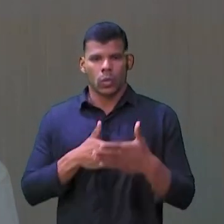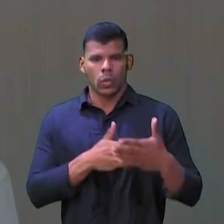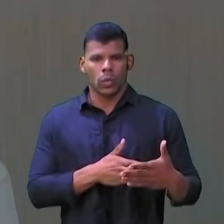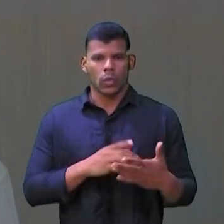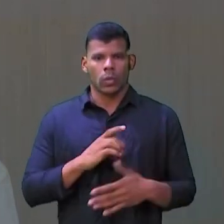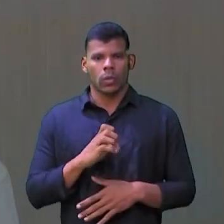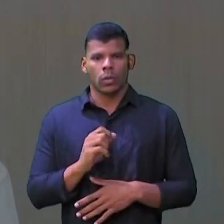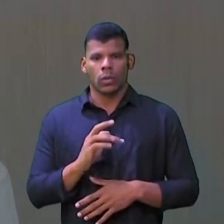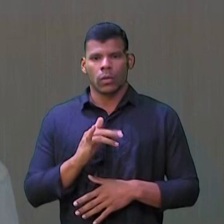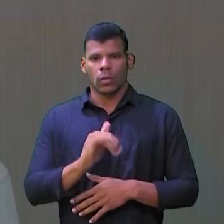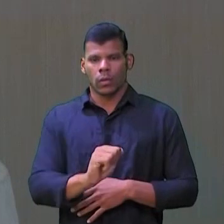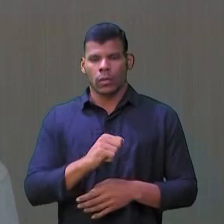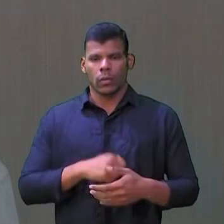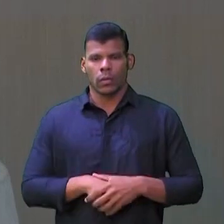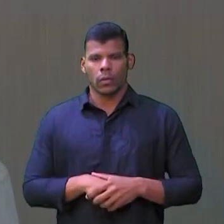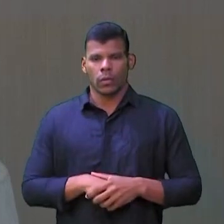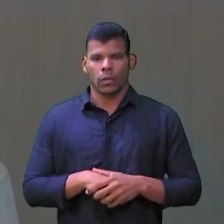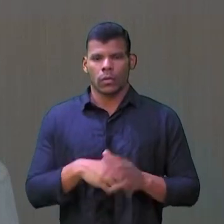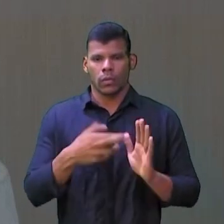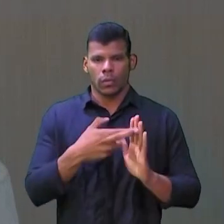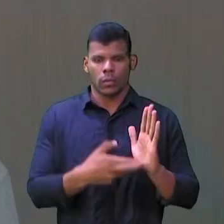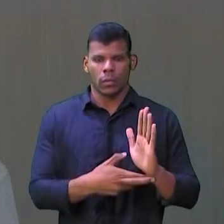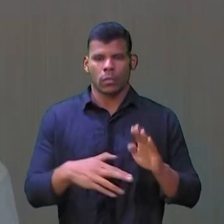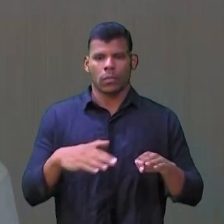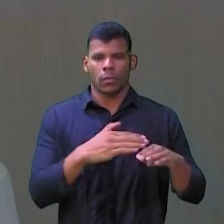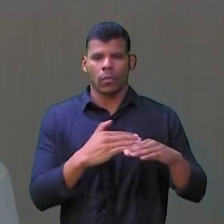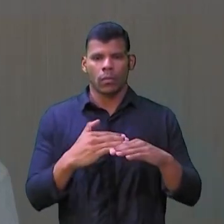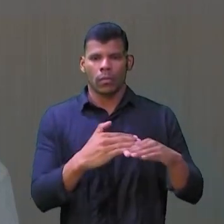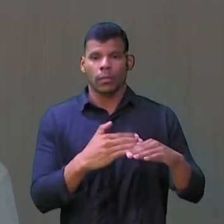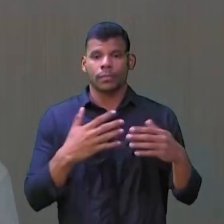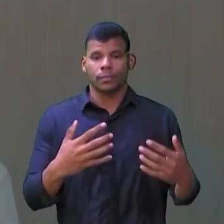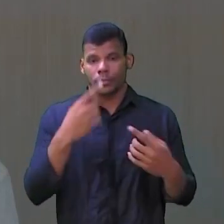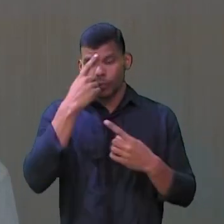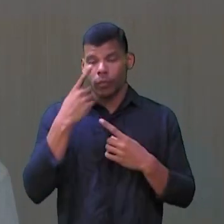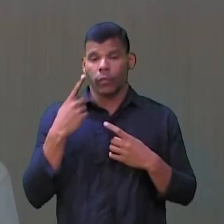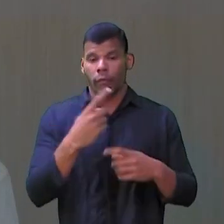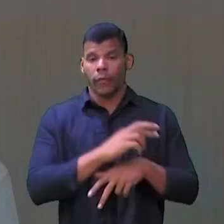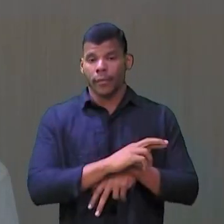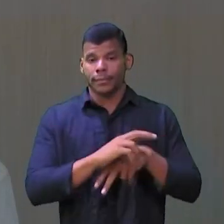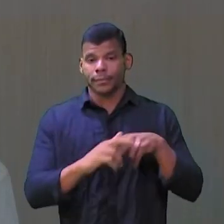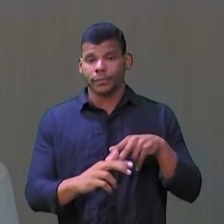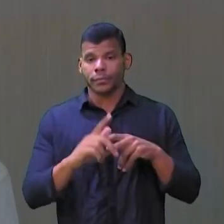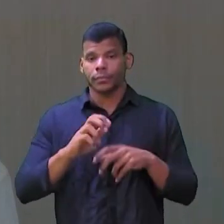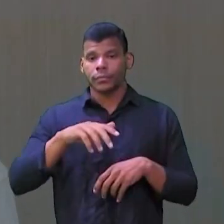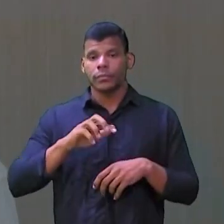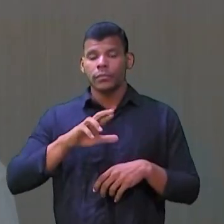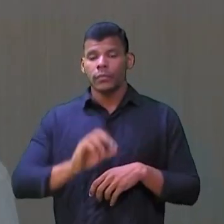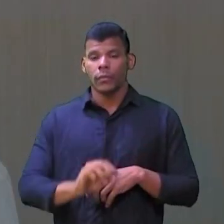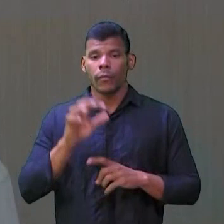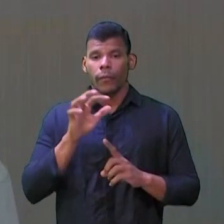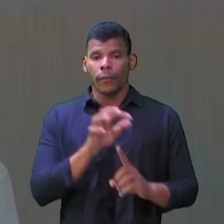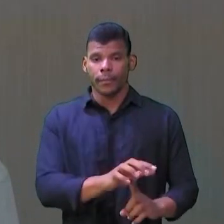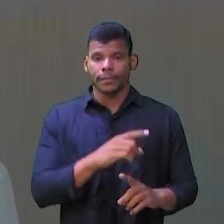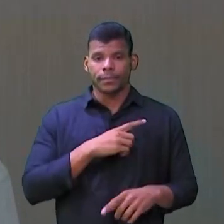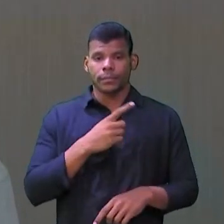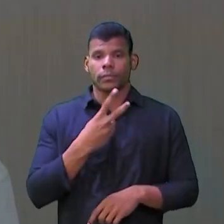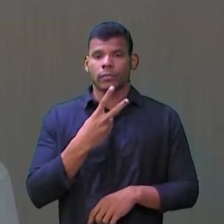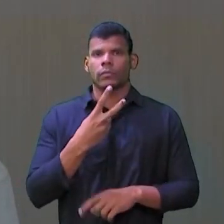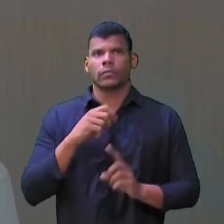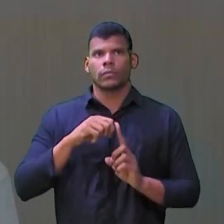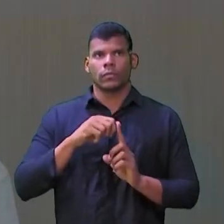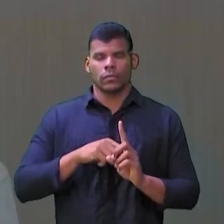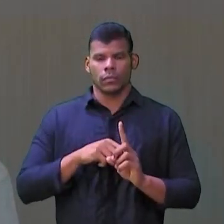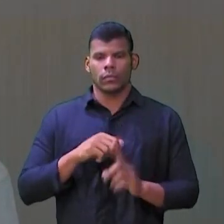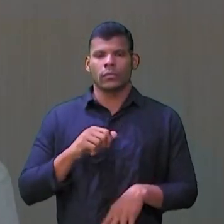as supostas normas impostas. Essa violência de gênero se intensificou nos últimos